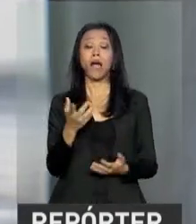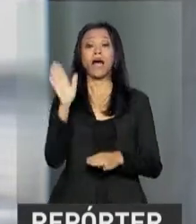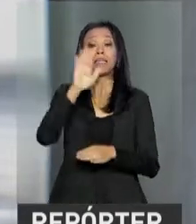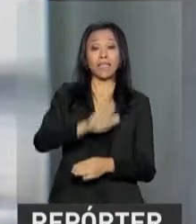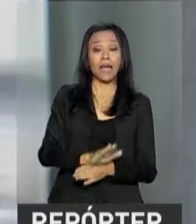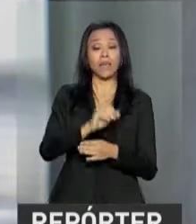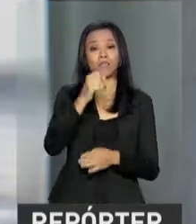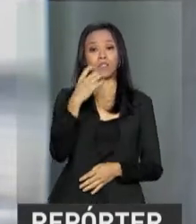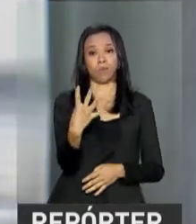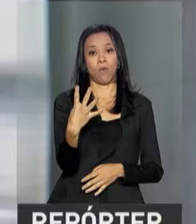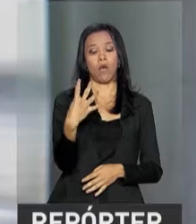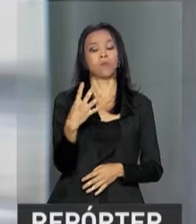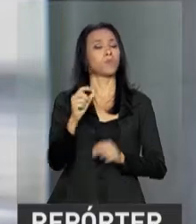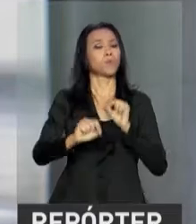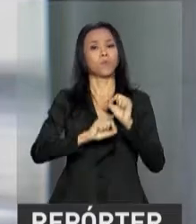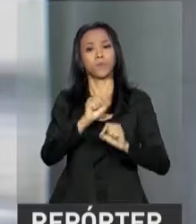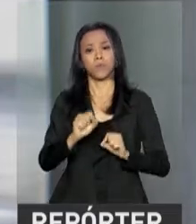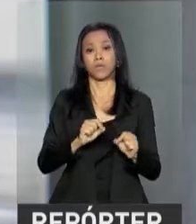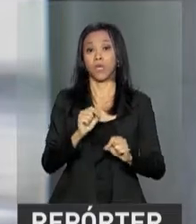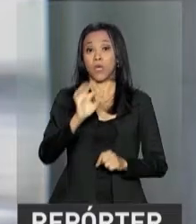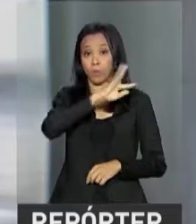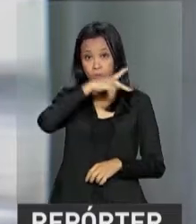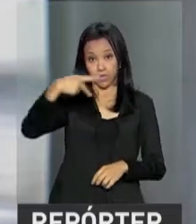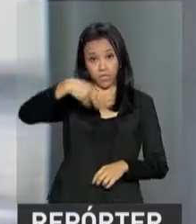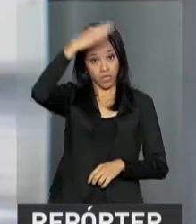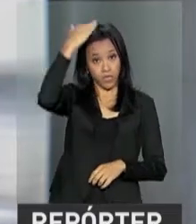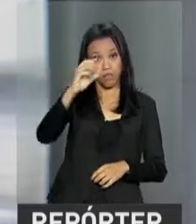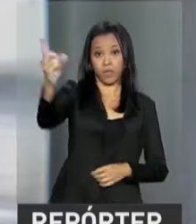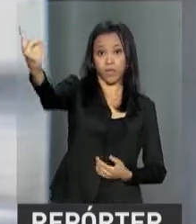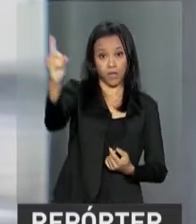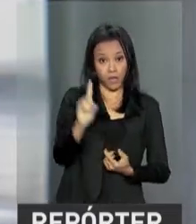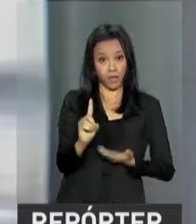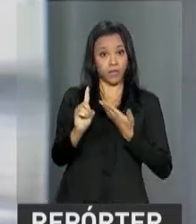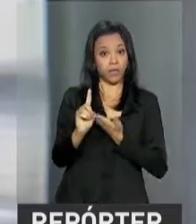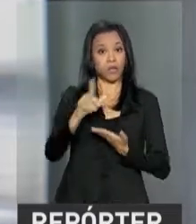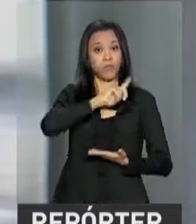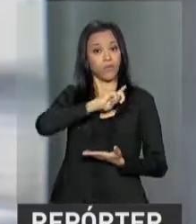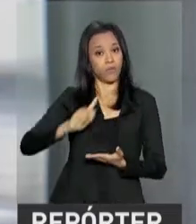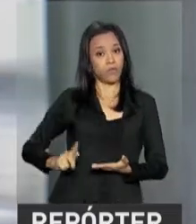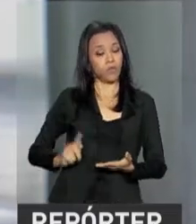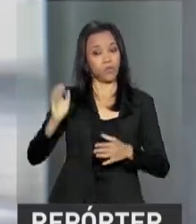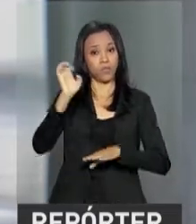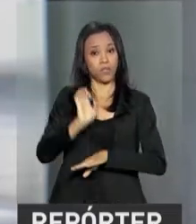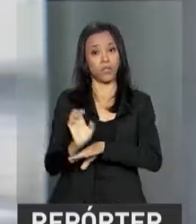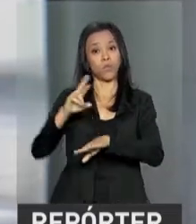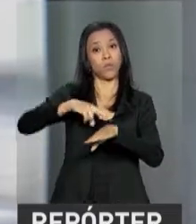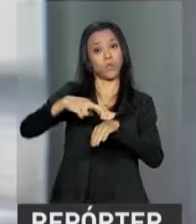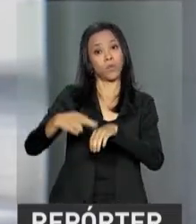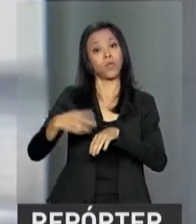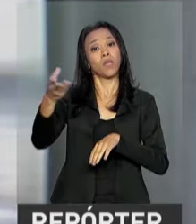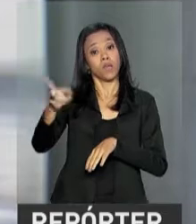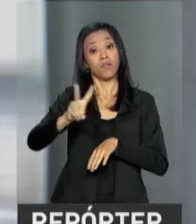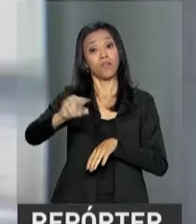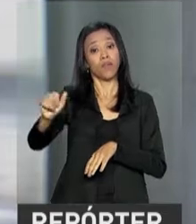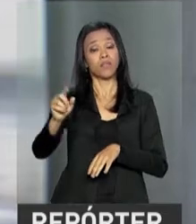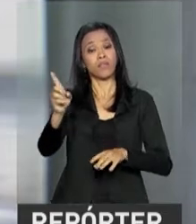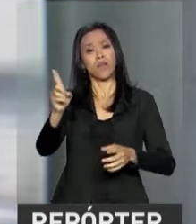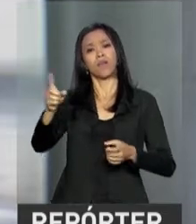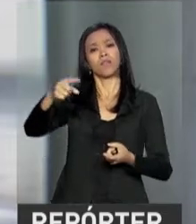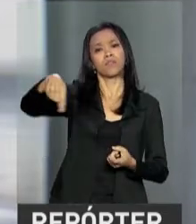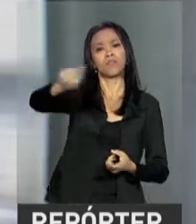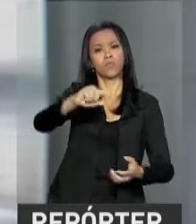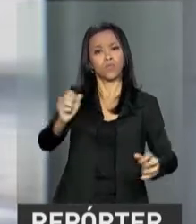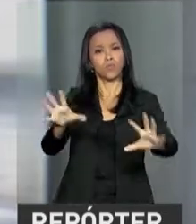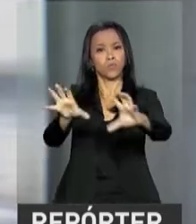às 4 horas o presidente recebe o governador de rondônia daniel pereira que vai estar acompanhado de parlamentares